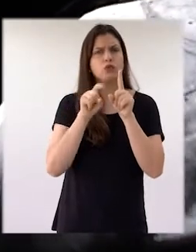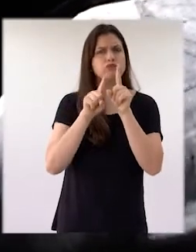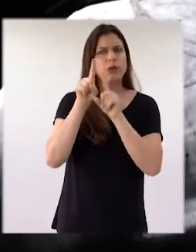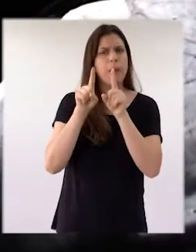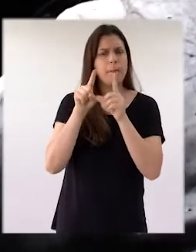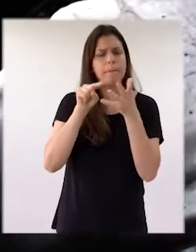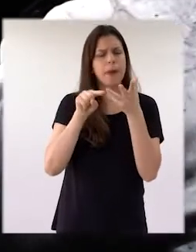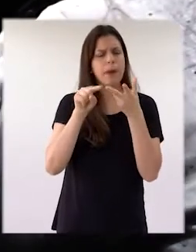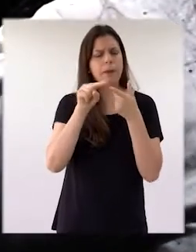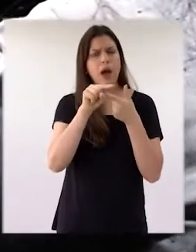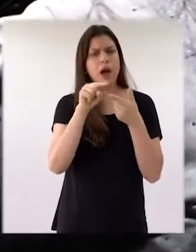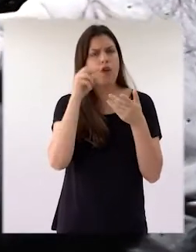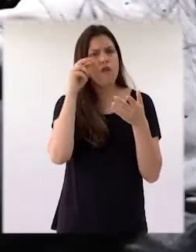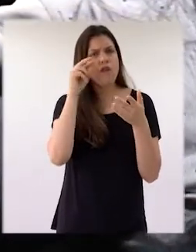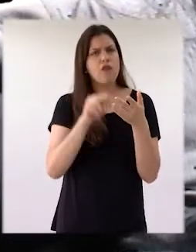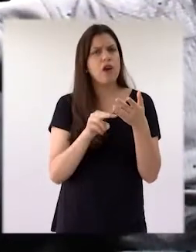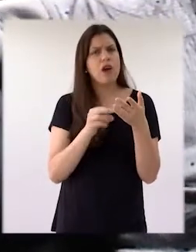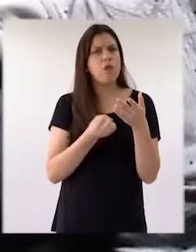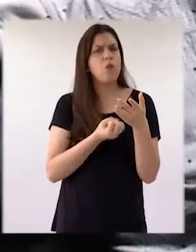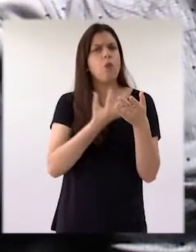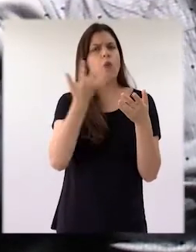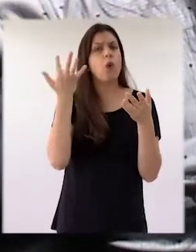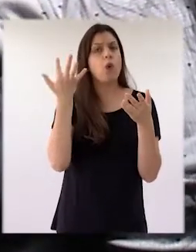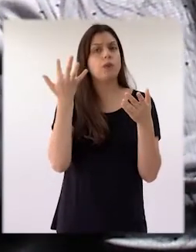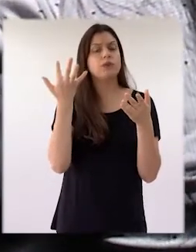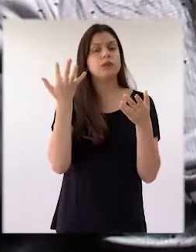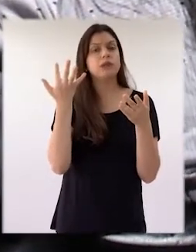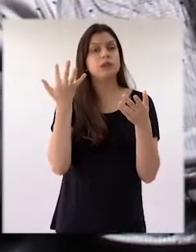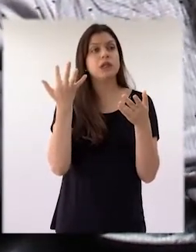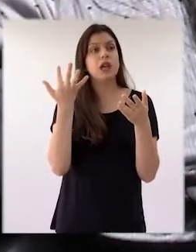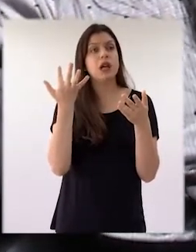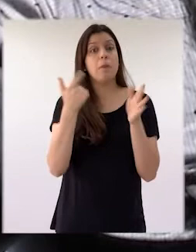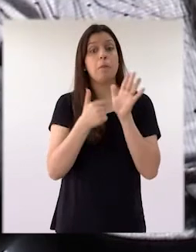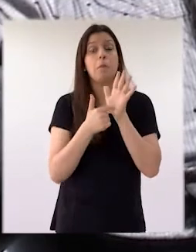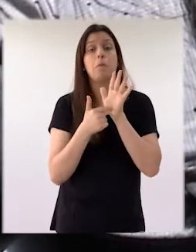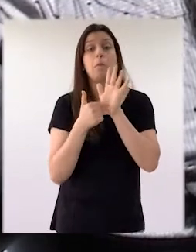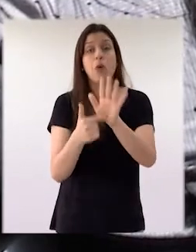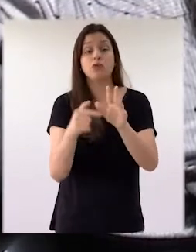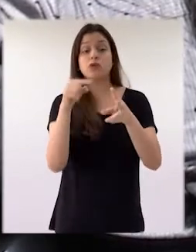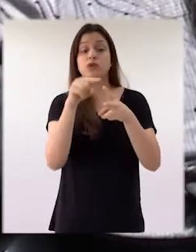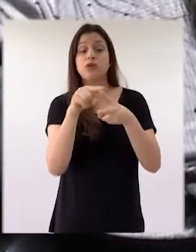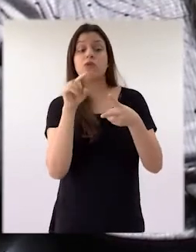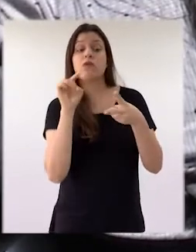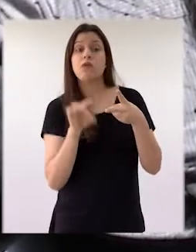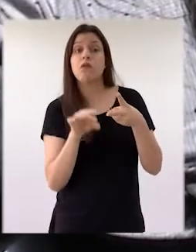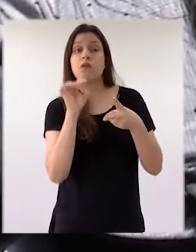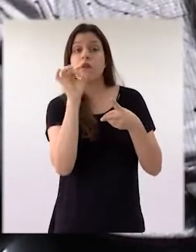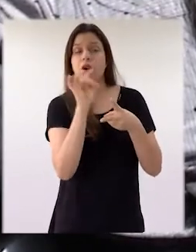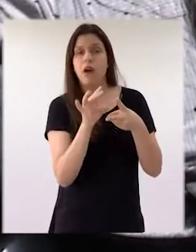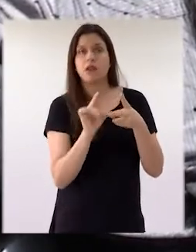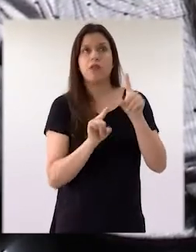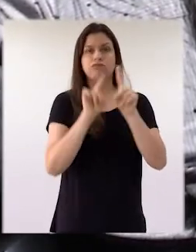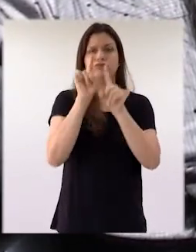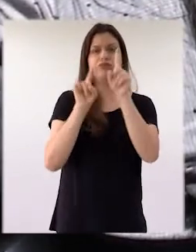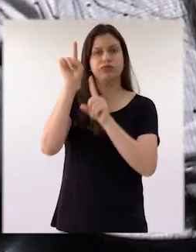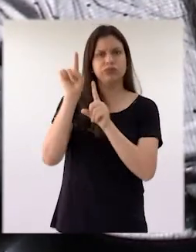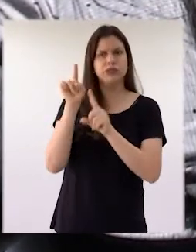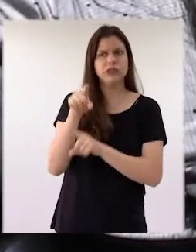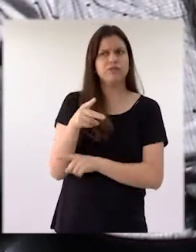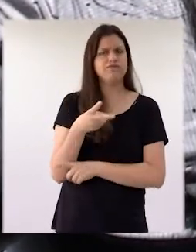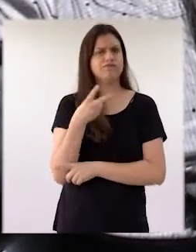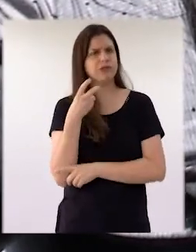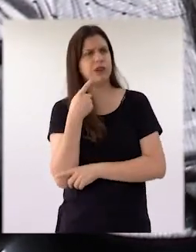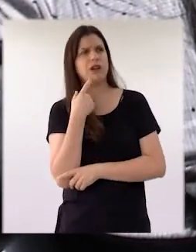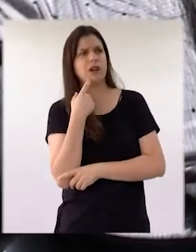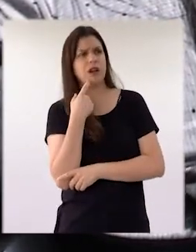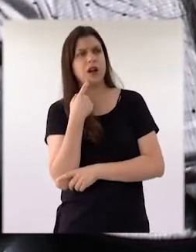Esses pontos, então foi a partir desses pontos, desse score que a técnica revelou sobre cada um desses